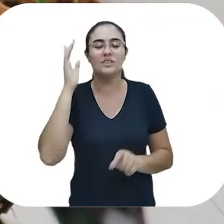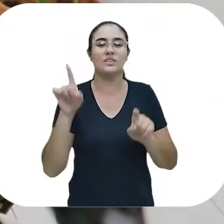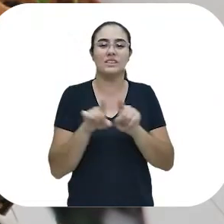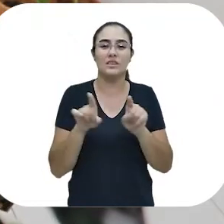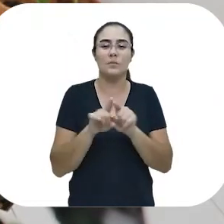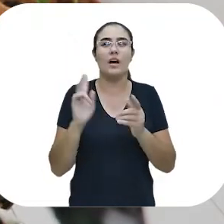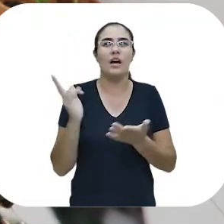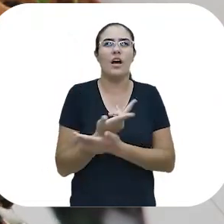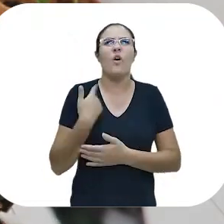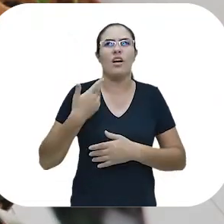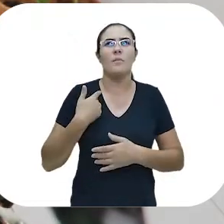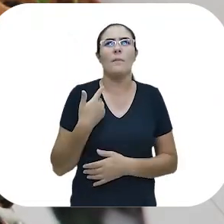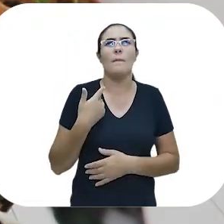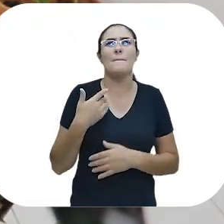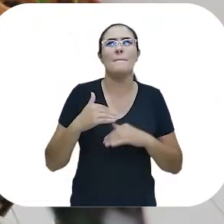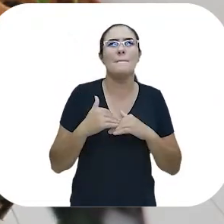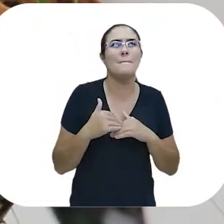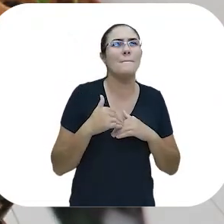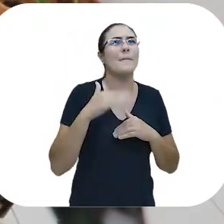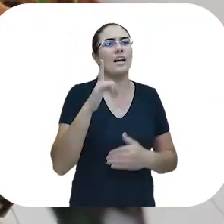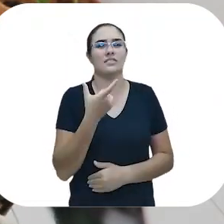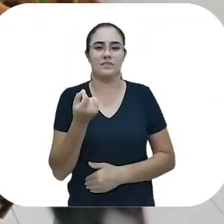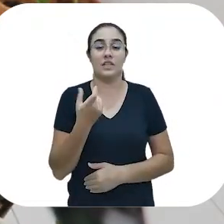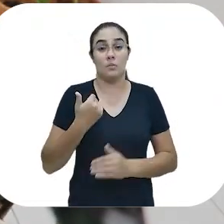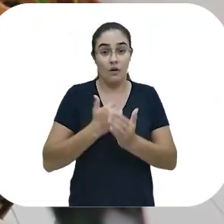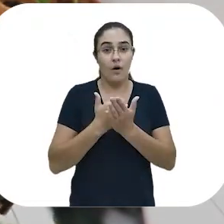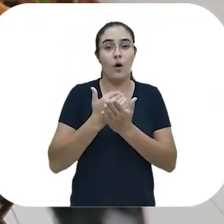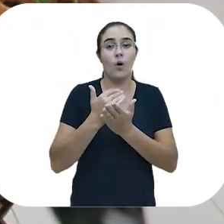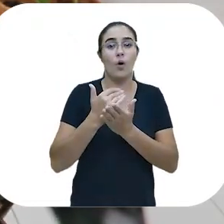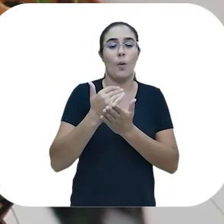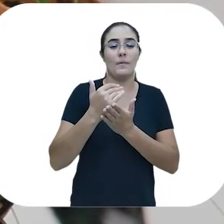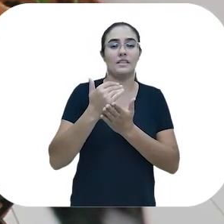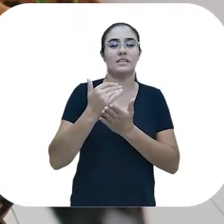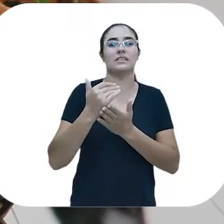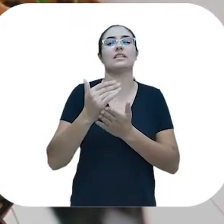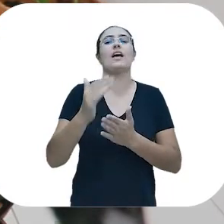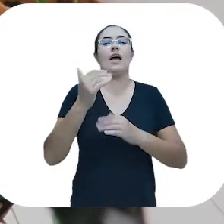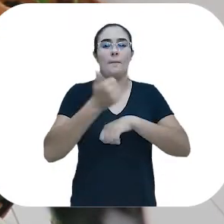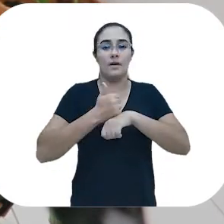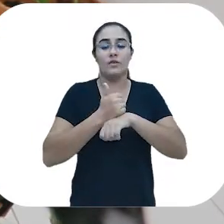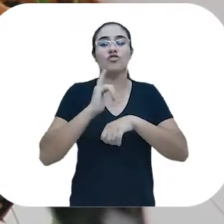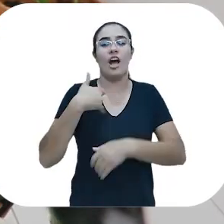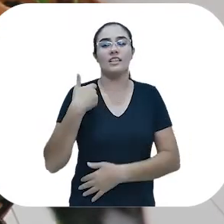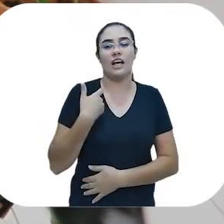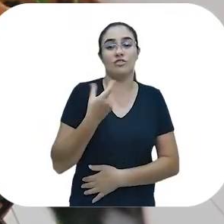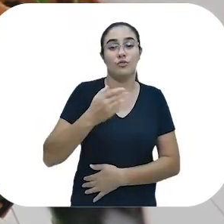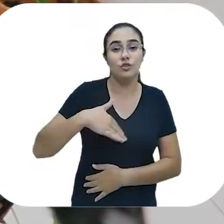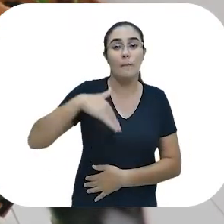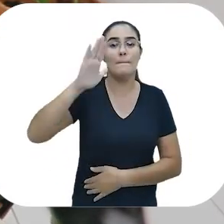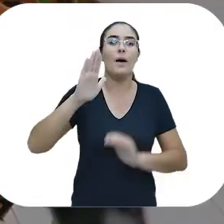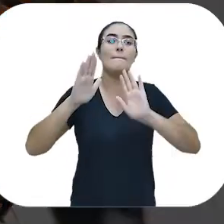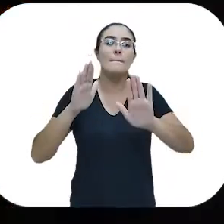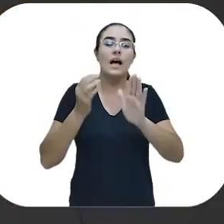20, eu digo, porque foi quando eu comecei a me profissionalizar, mas a minha relação com a música mesmo ainda surge ainda na minha